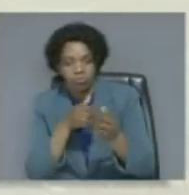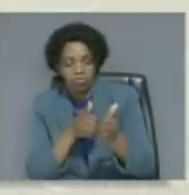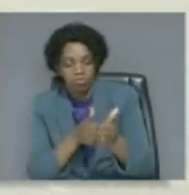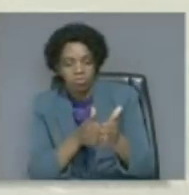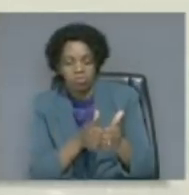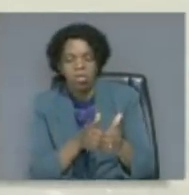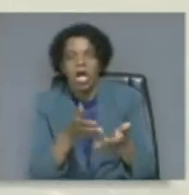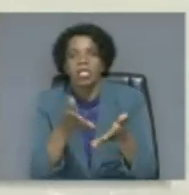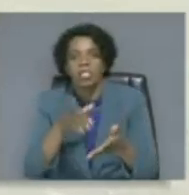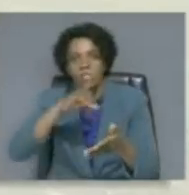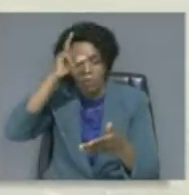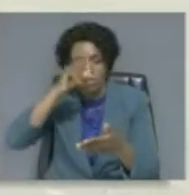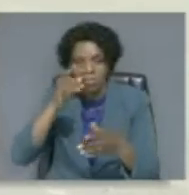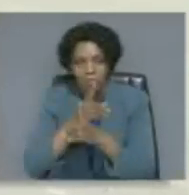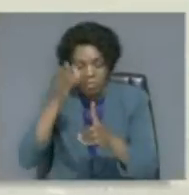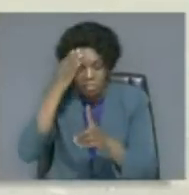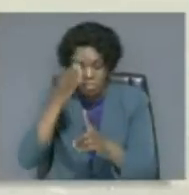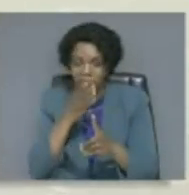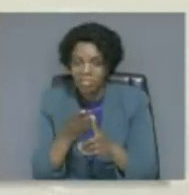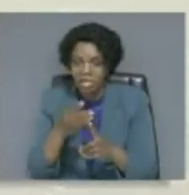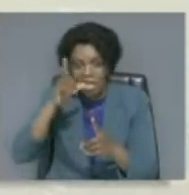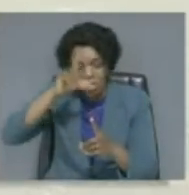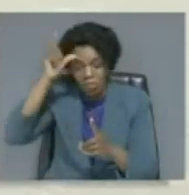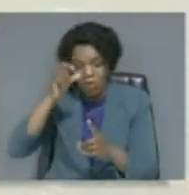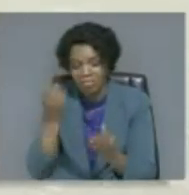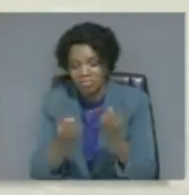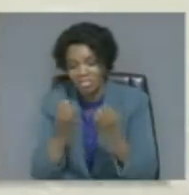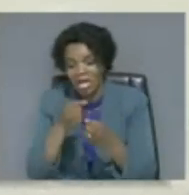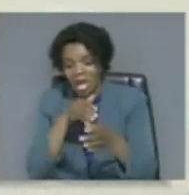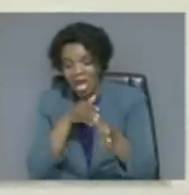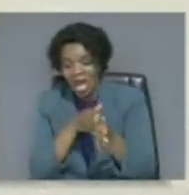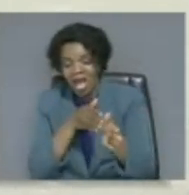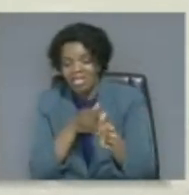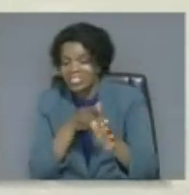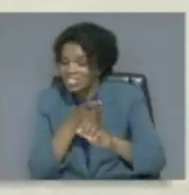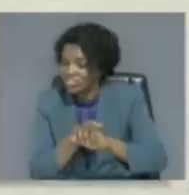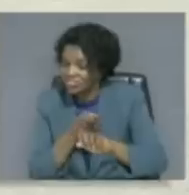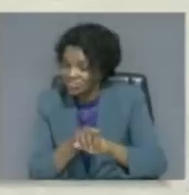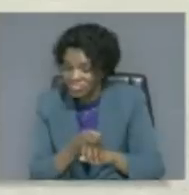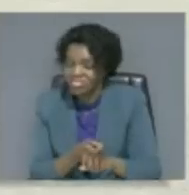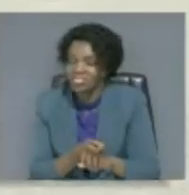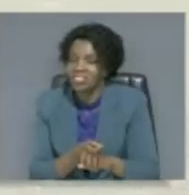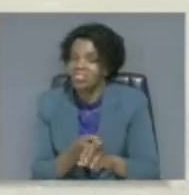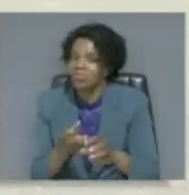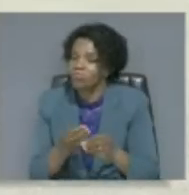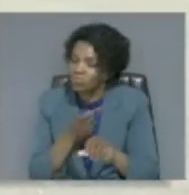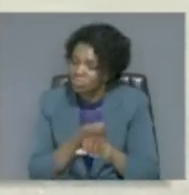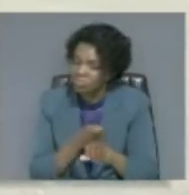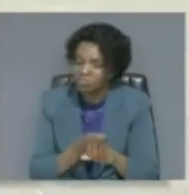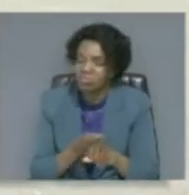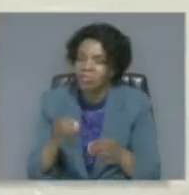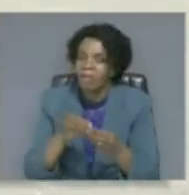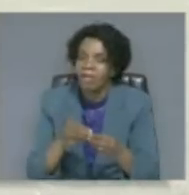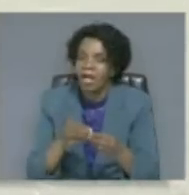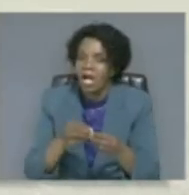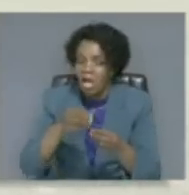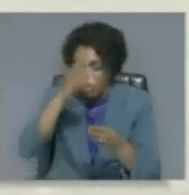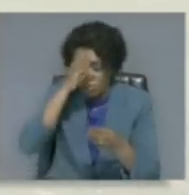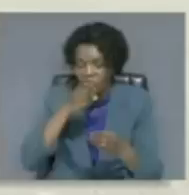Como sabemos, Luanda tem tido um trânsito muito, muito infernal, mas que, na verdade,